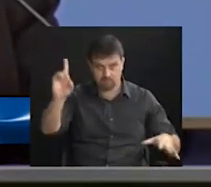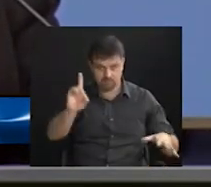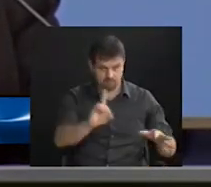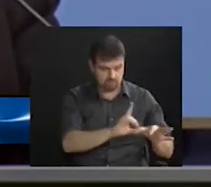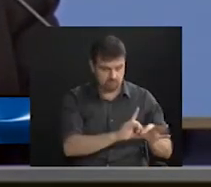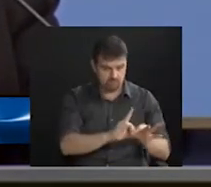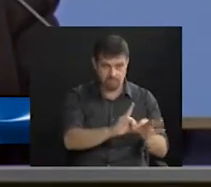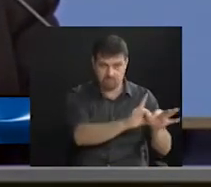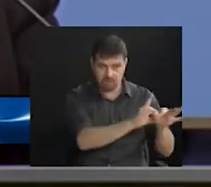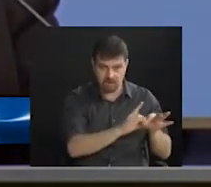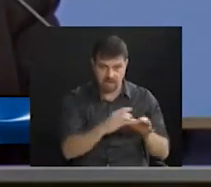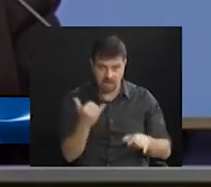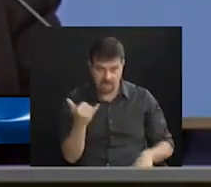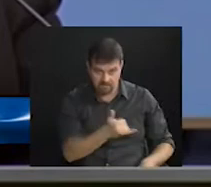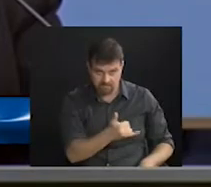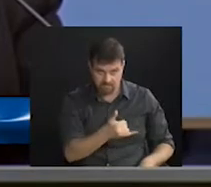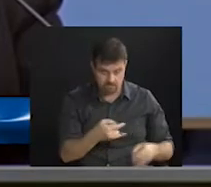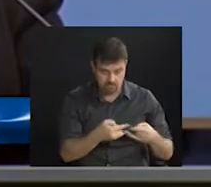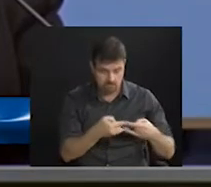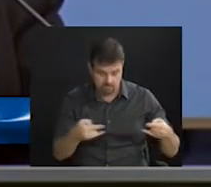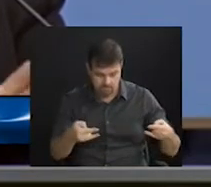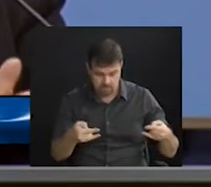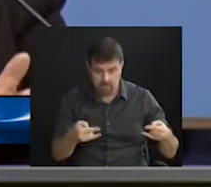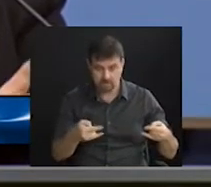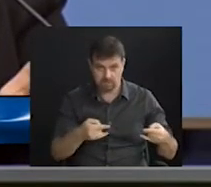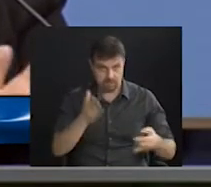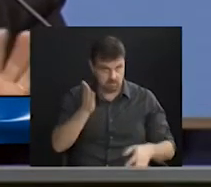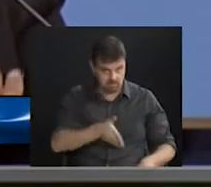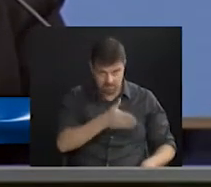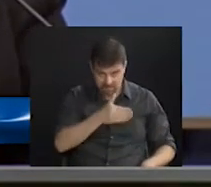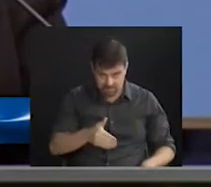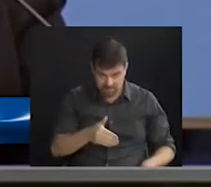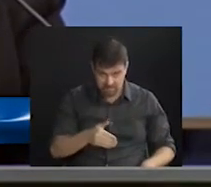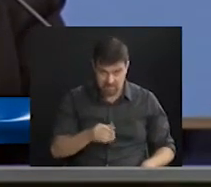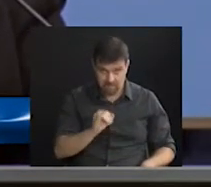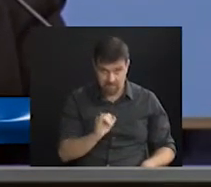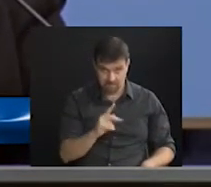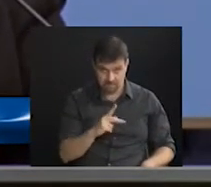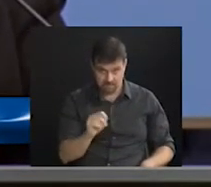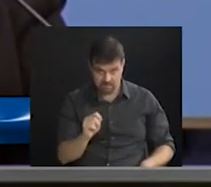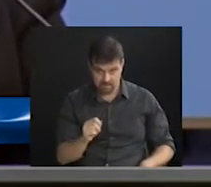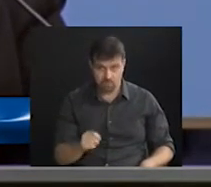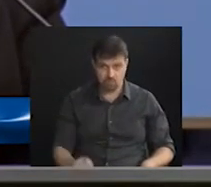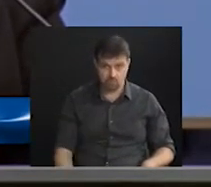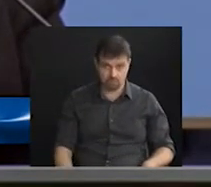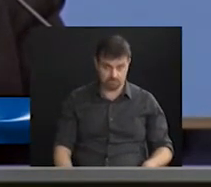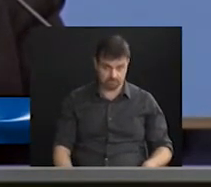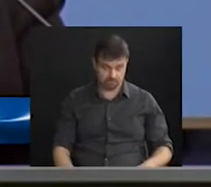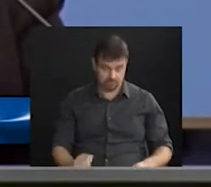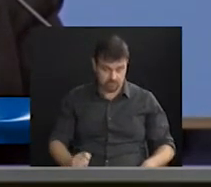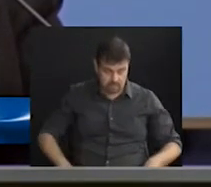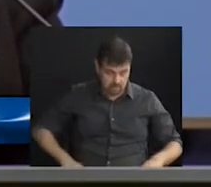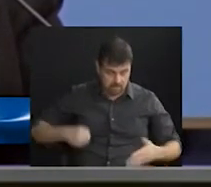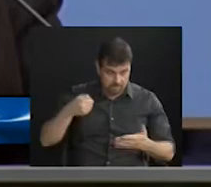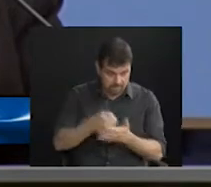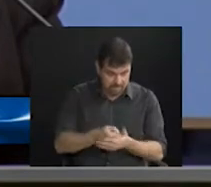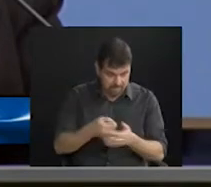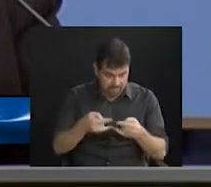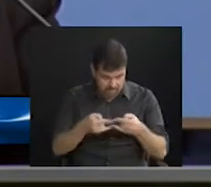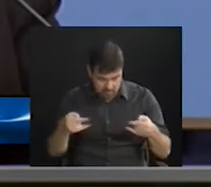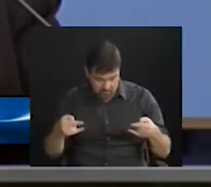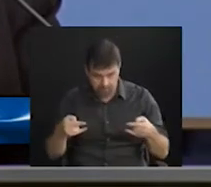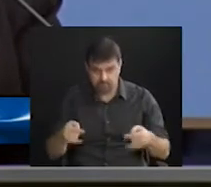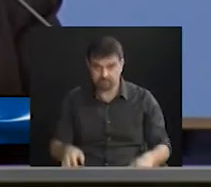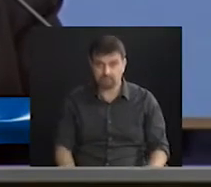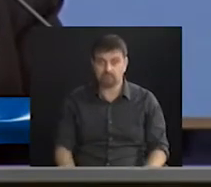vocês querem intenção do retroativo lógica era isso objetivo do dos moradores Foi